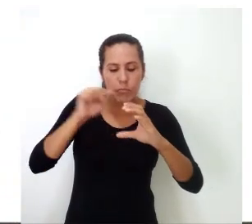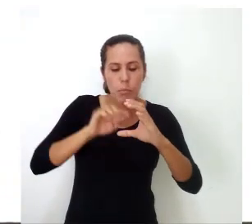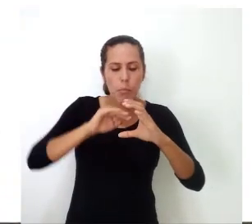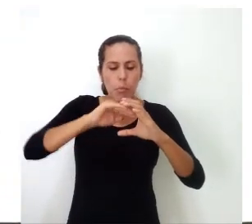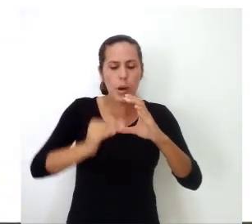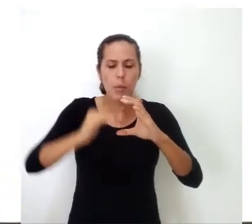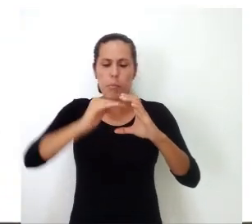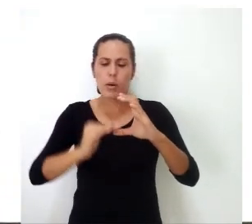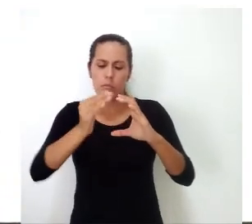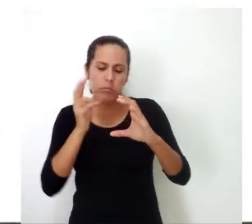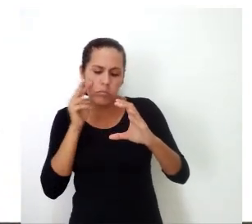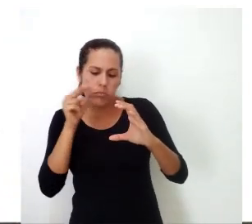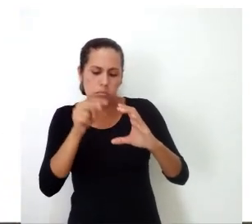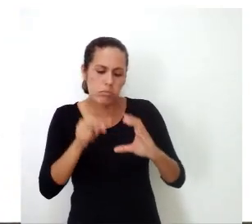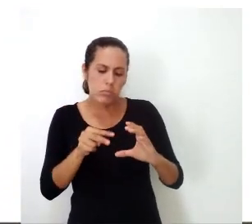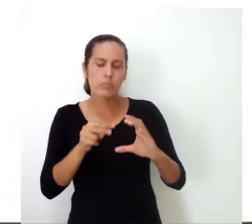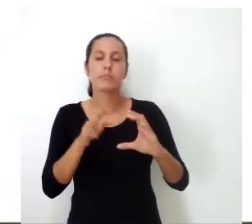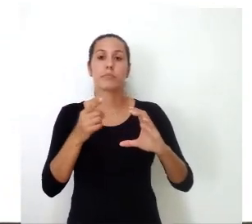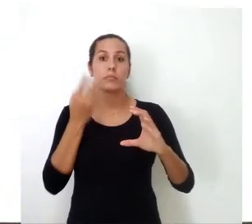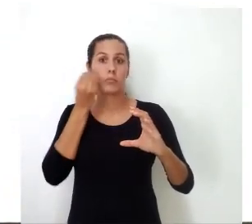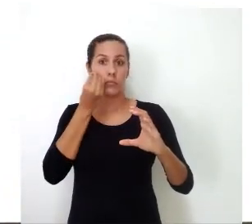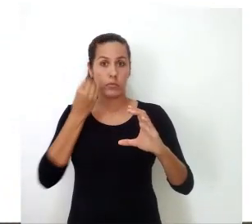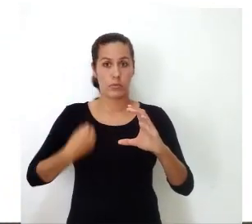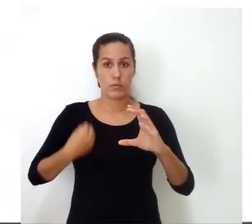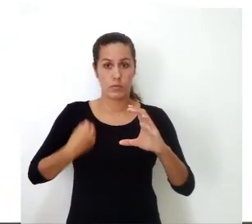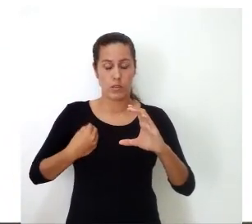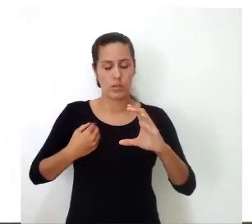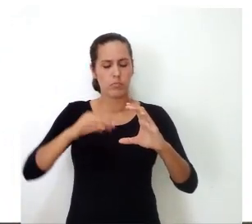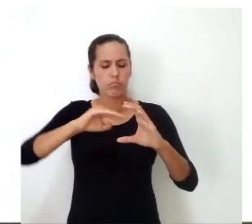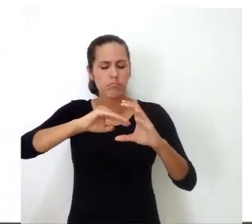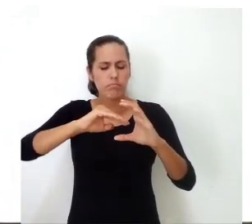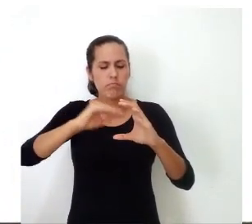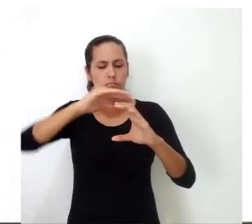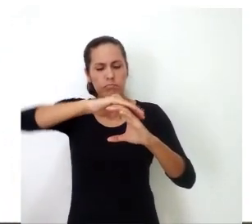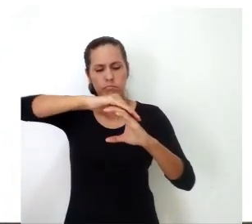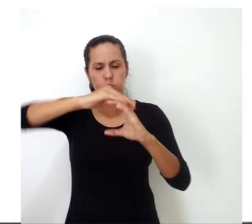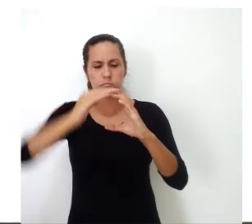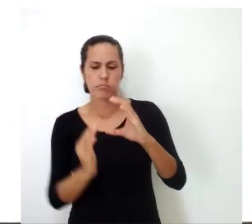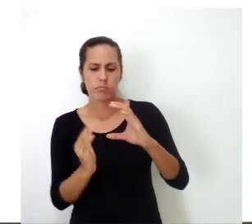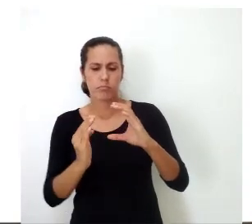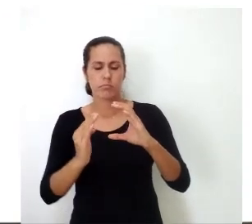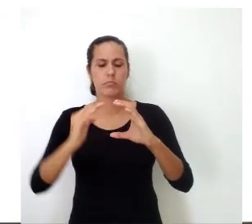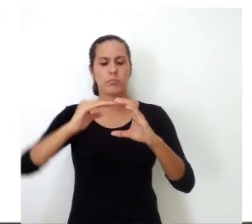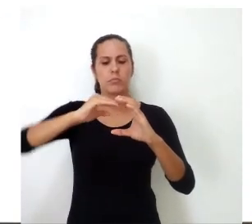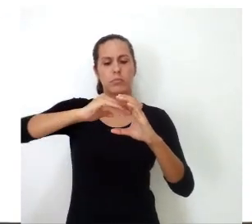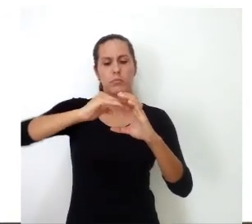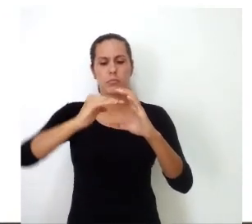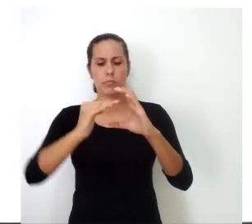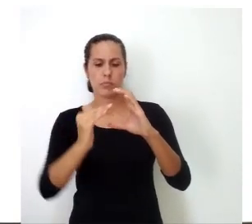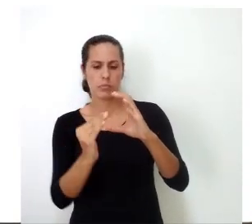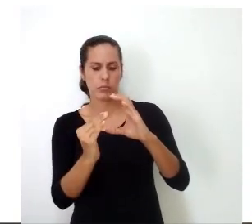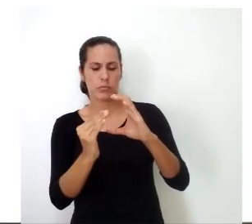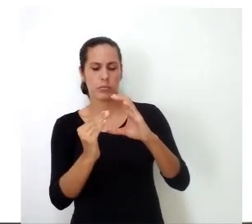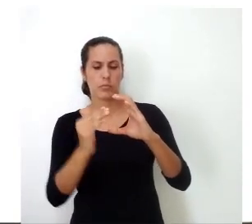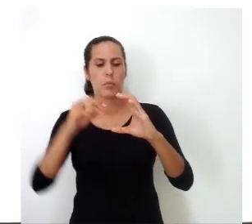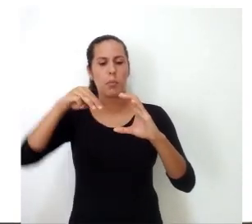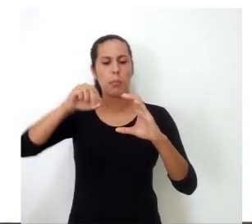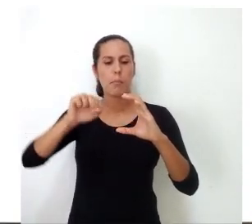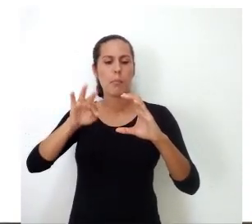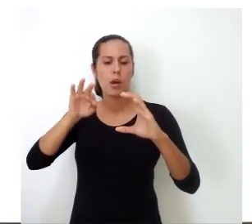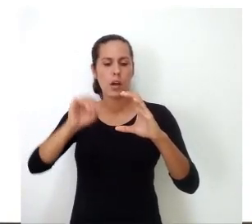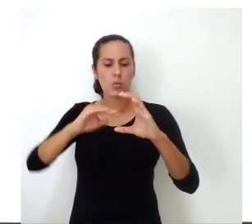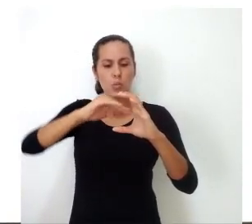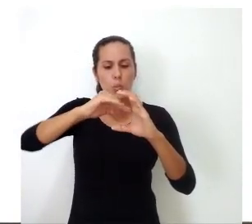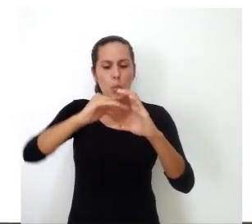as camadas. A gente tem da superfície crosta, manto, núcleo